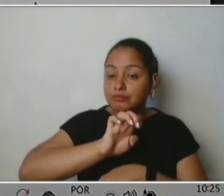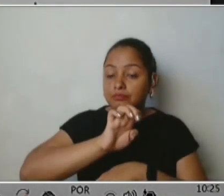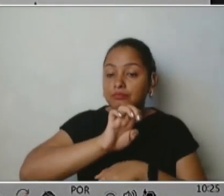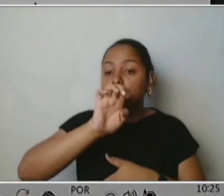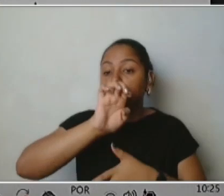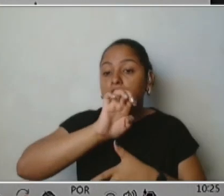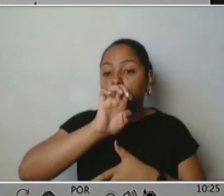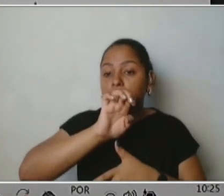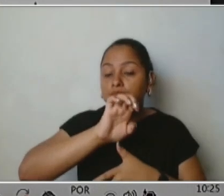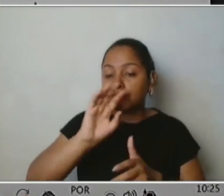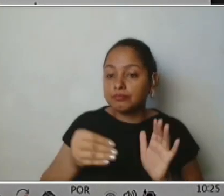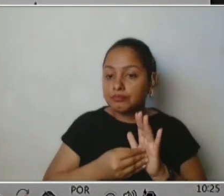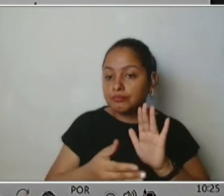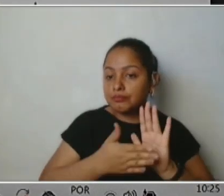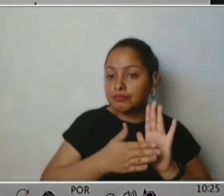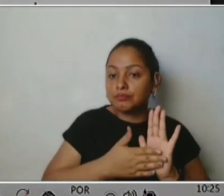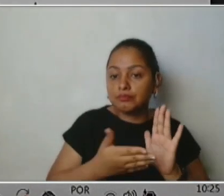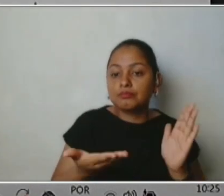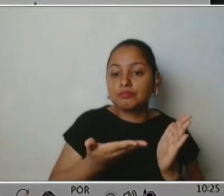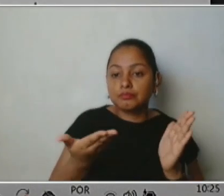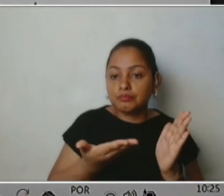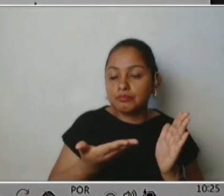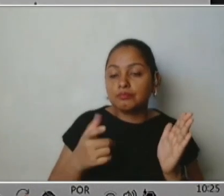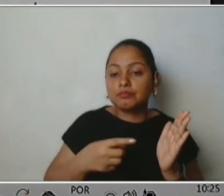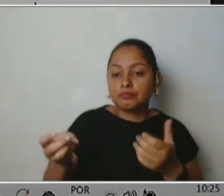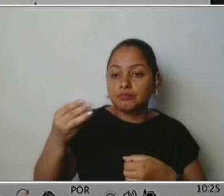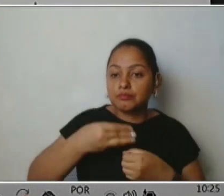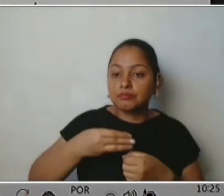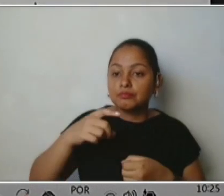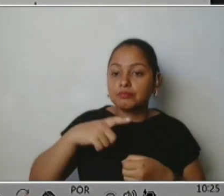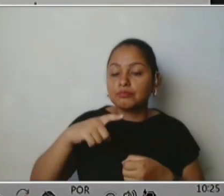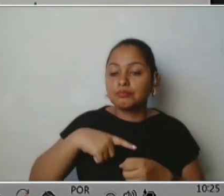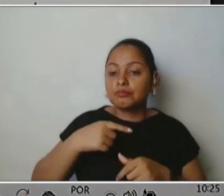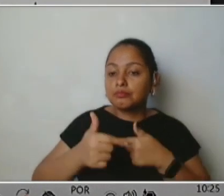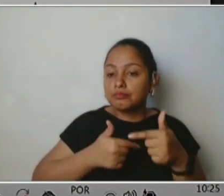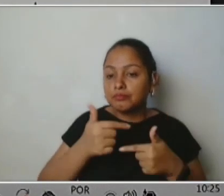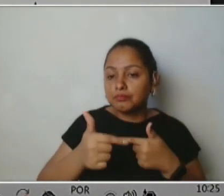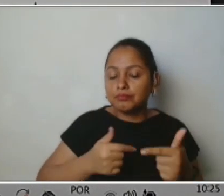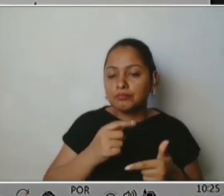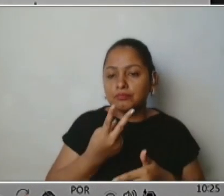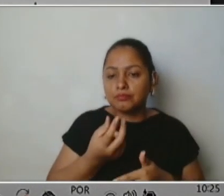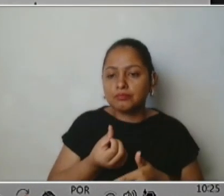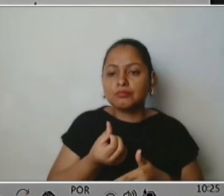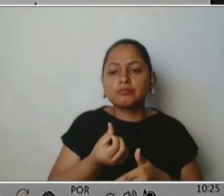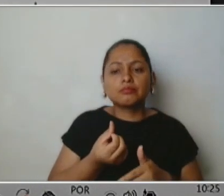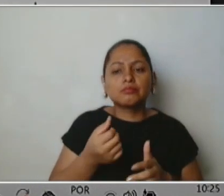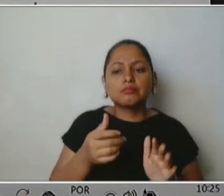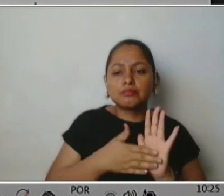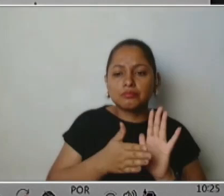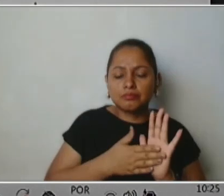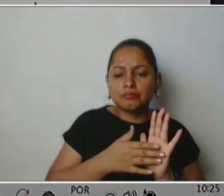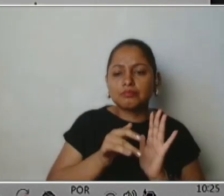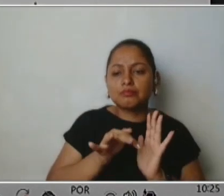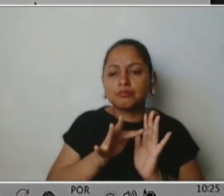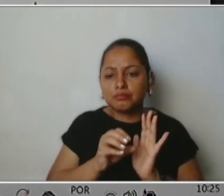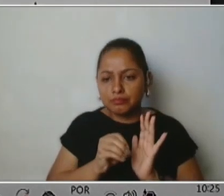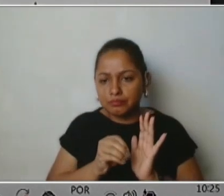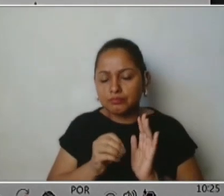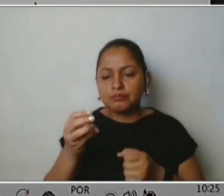proposta orçamentária do Executivo Municipal para o exercício de 2026 a proposta do Fundo de Previdência do município de